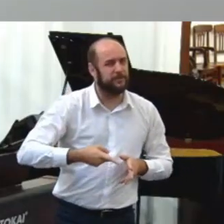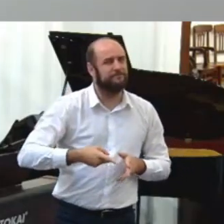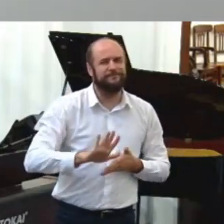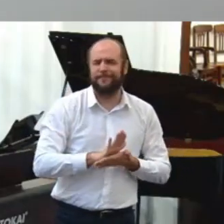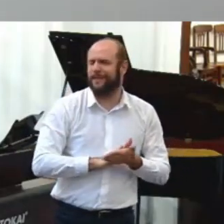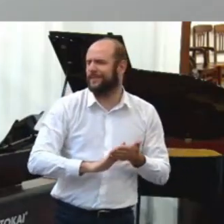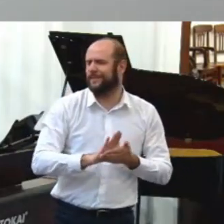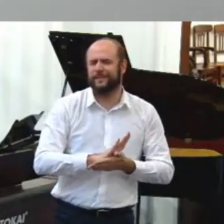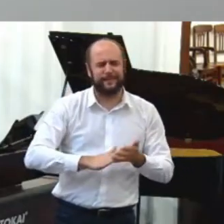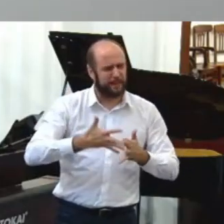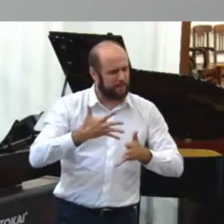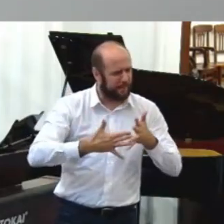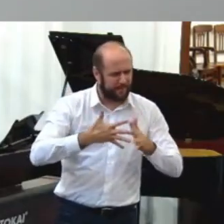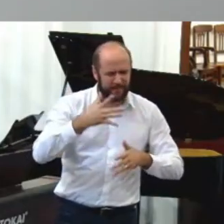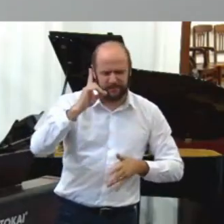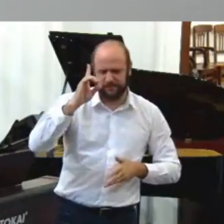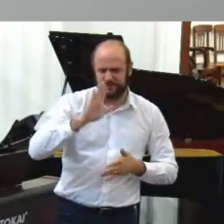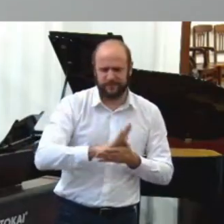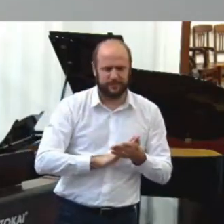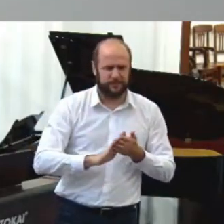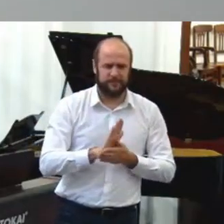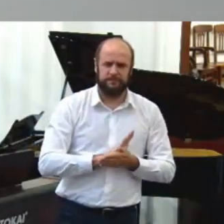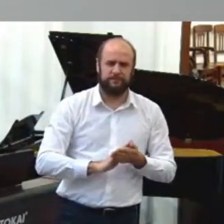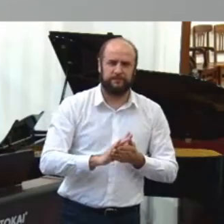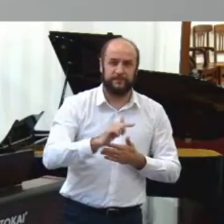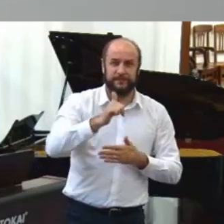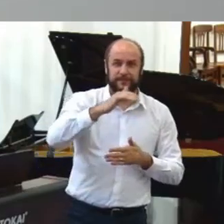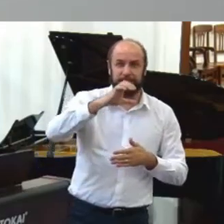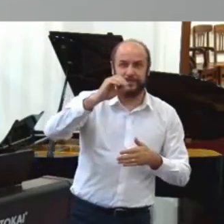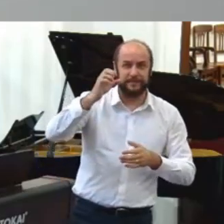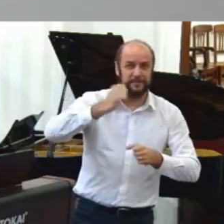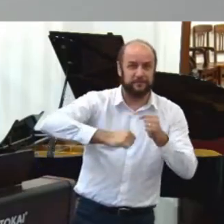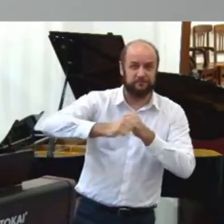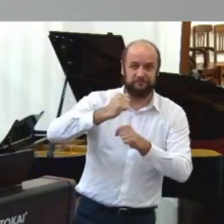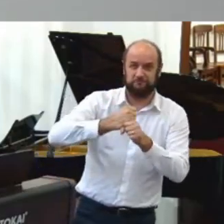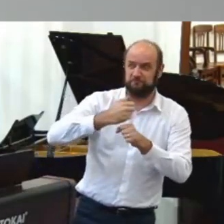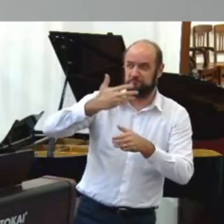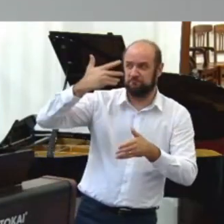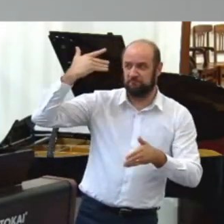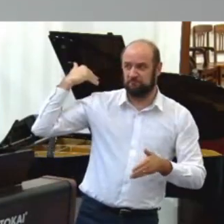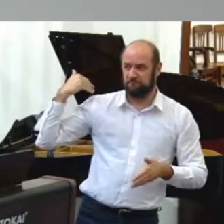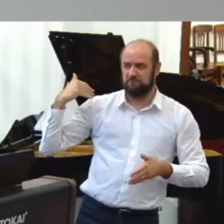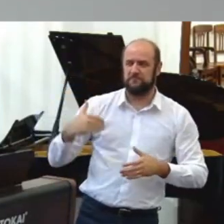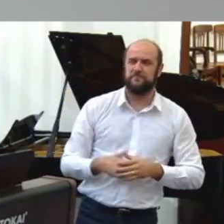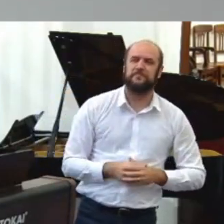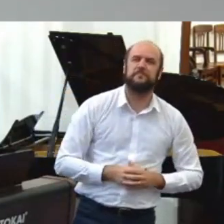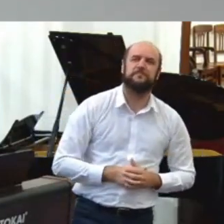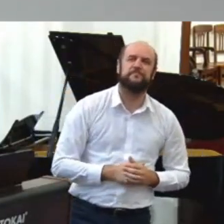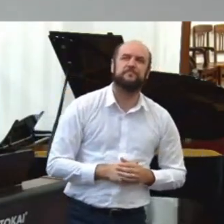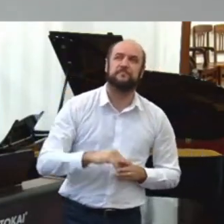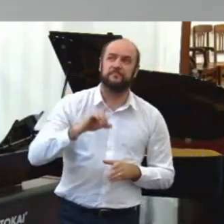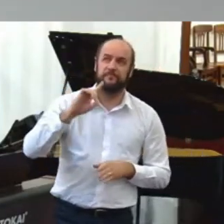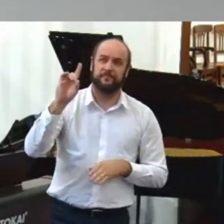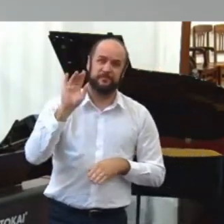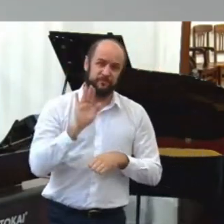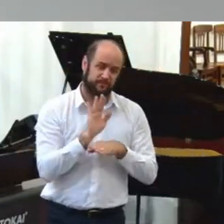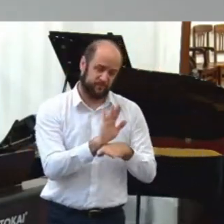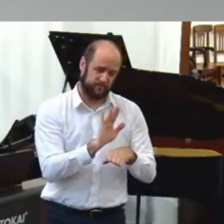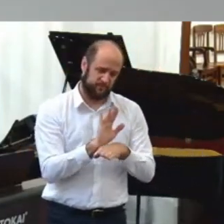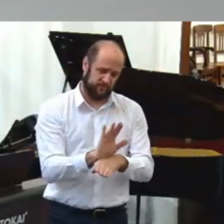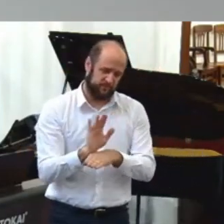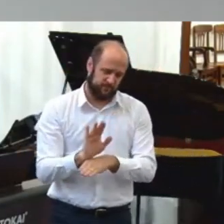de Deus, disse Isaías há 700 anos antes de Cristo. Eis os socorros de